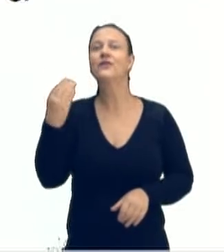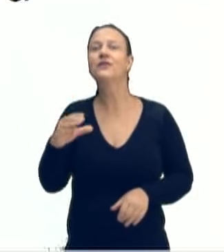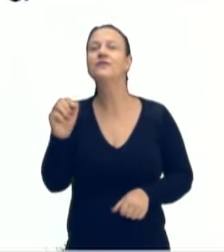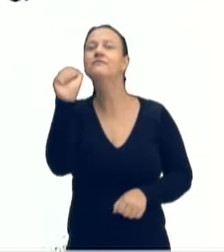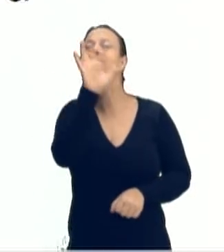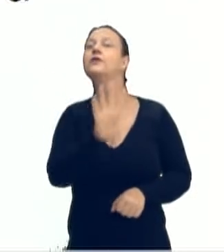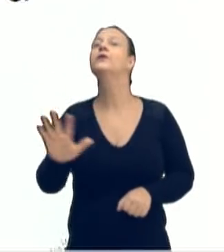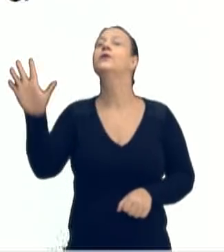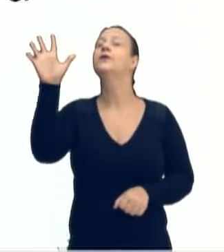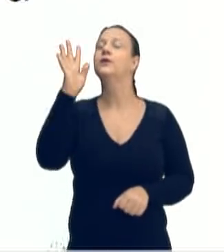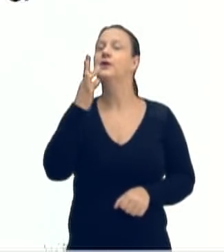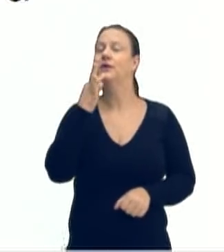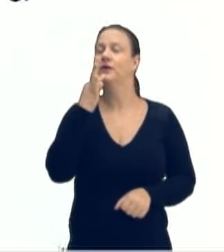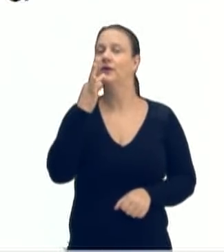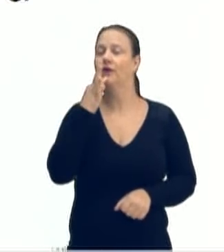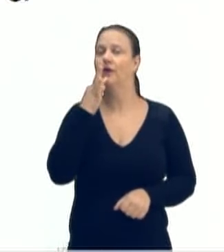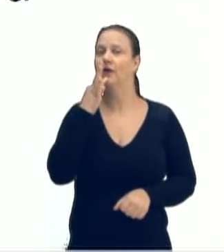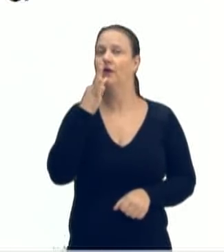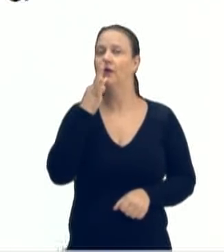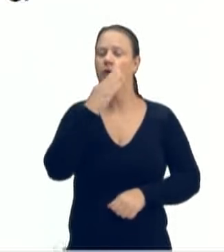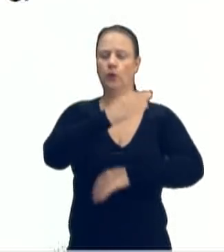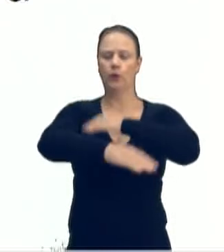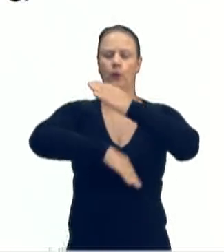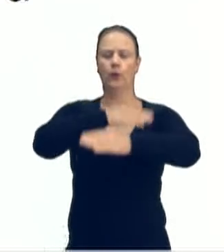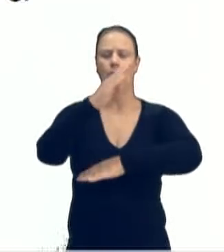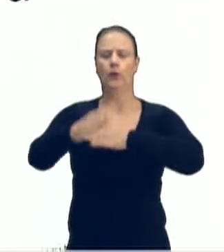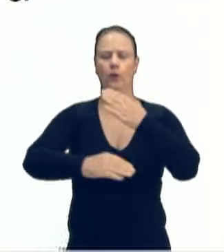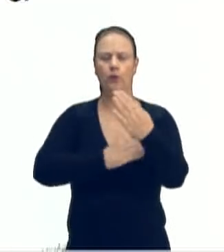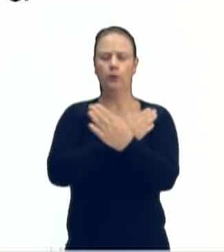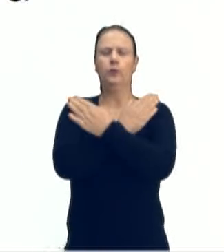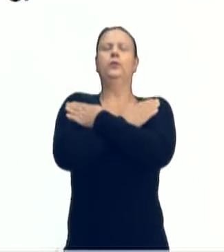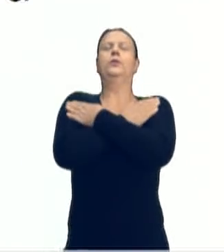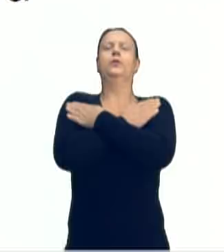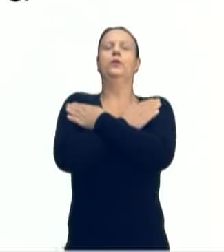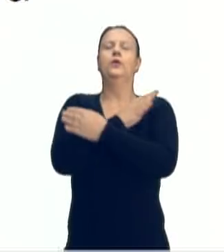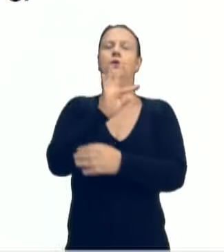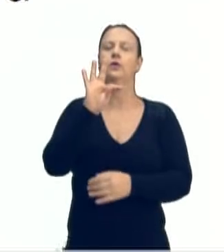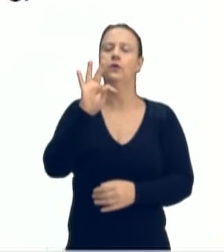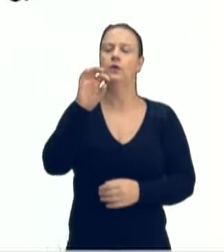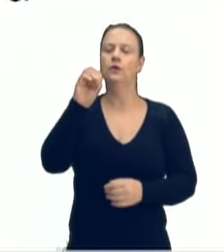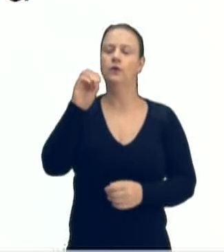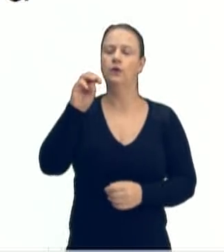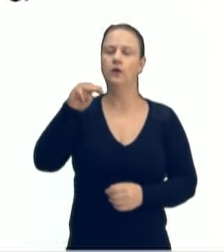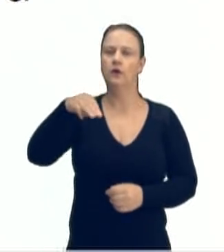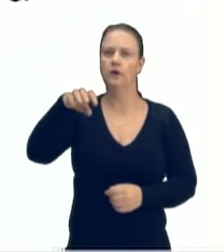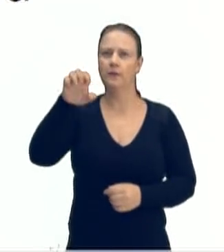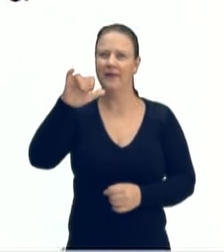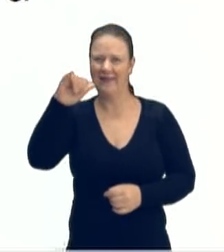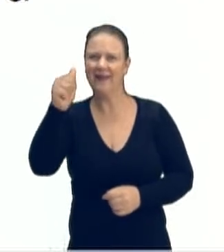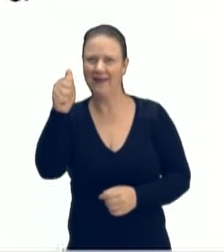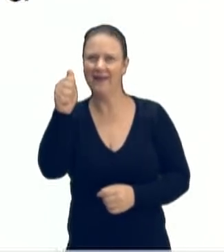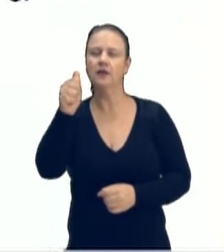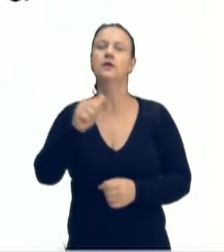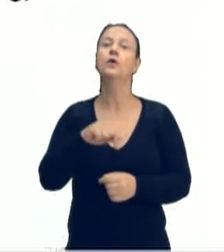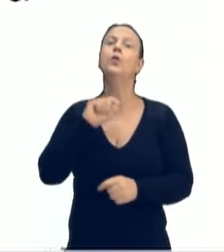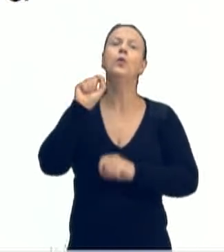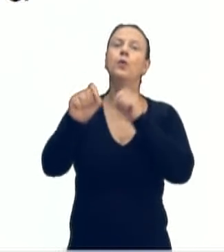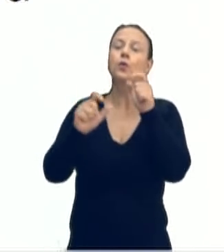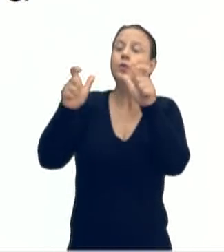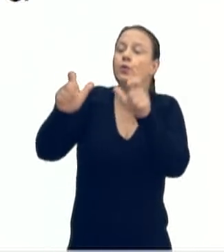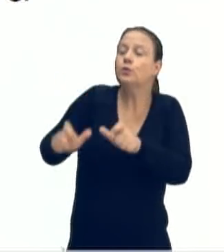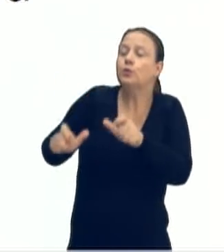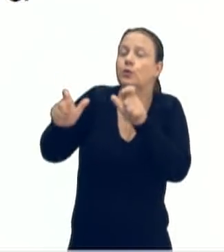imagem. Ao lado está a imagem da múmia Tutmeia. Você saberia dizer qual acervo museu